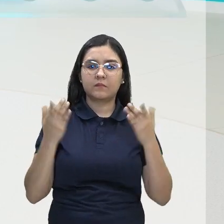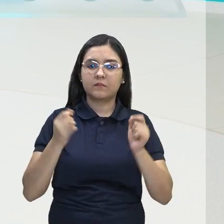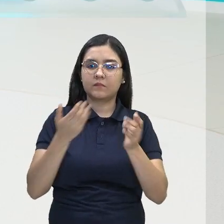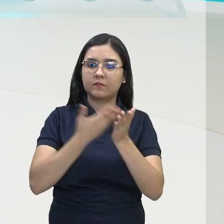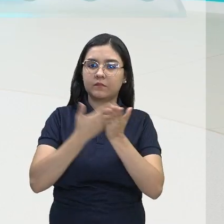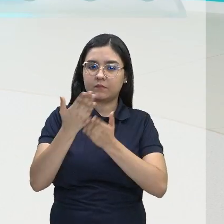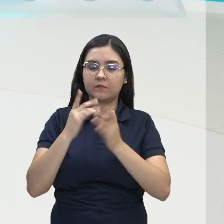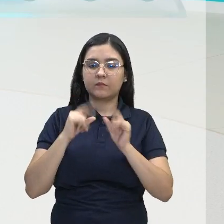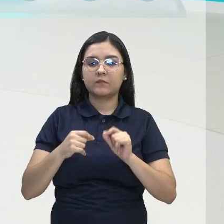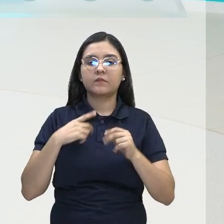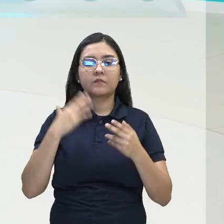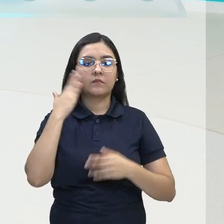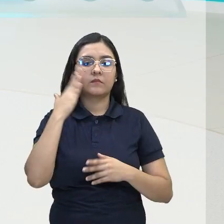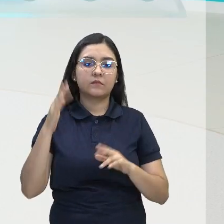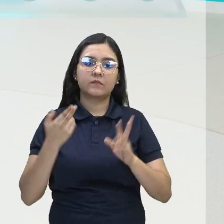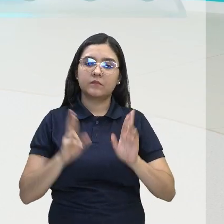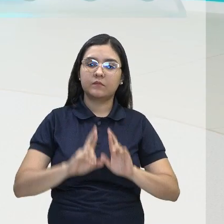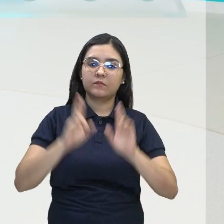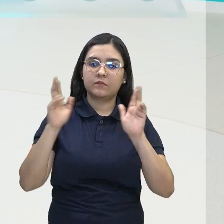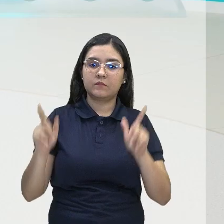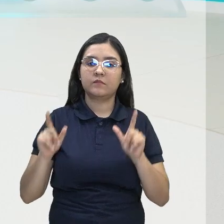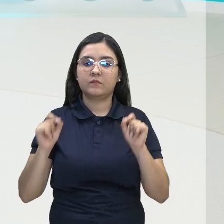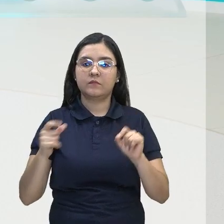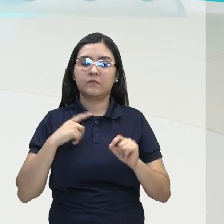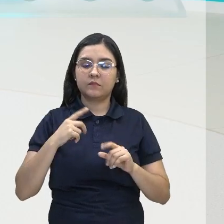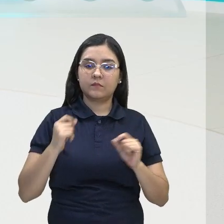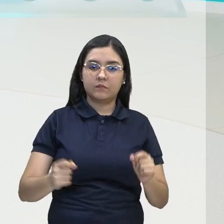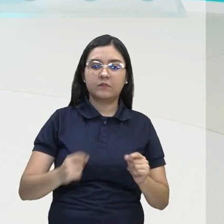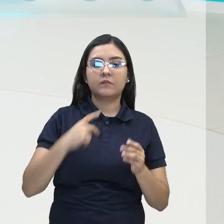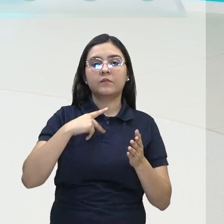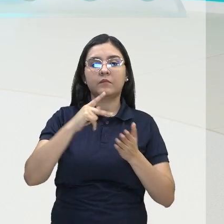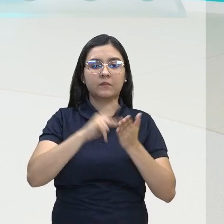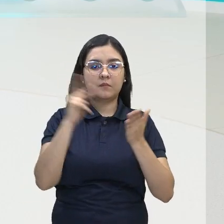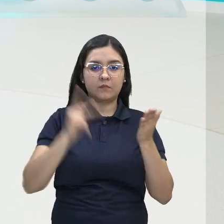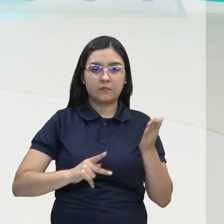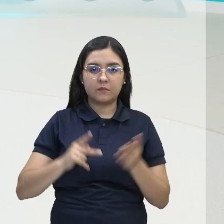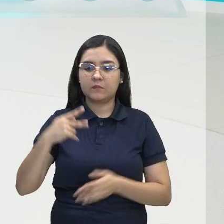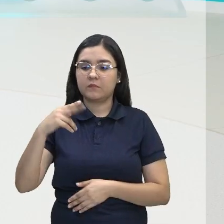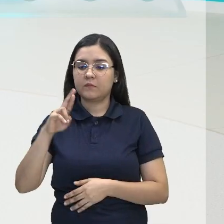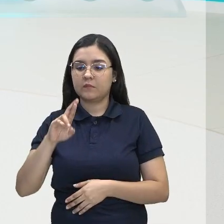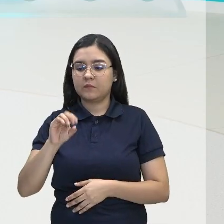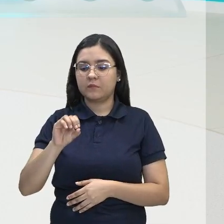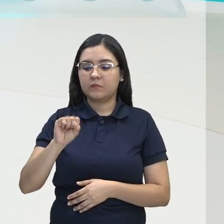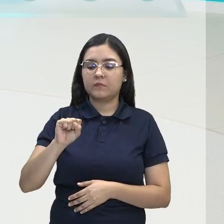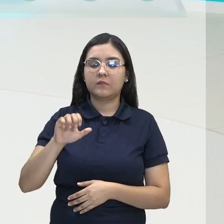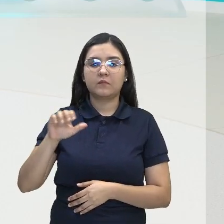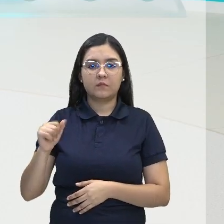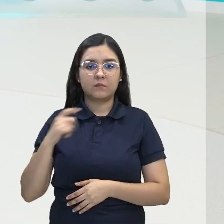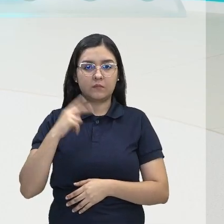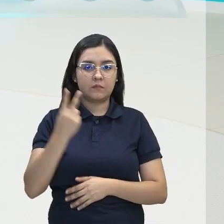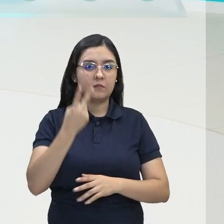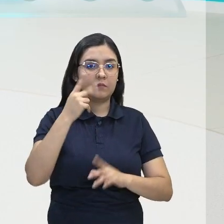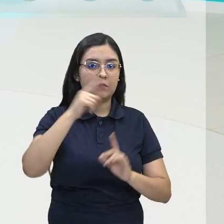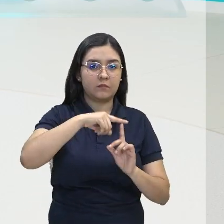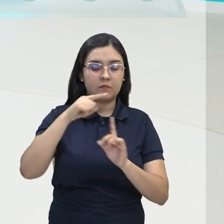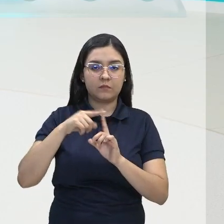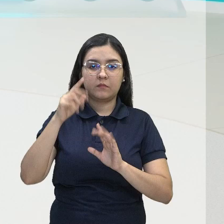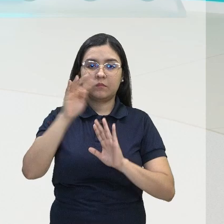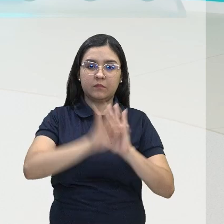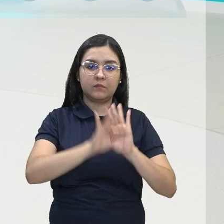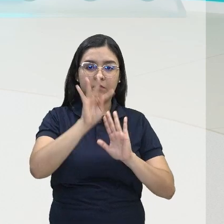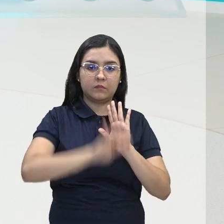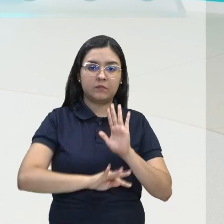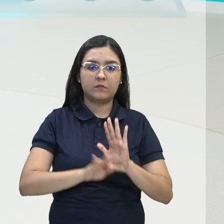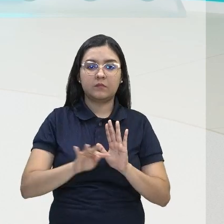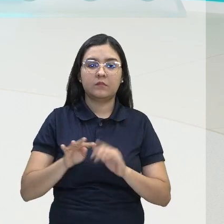rever aí a diferença que existe entre poema e prosa. São dois tipos de textos que eles ocupam lugares